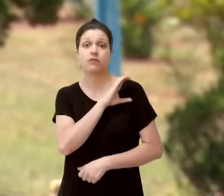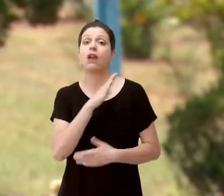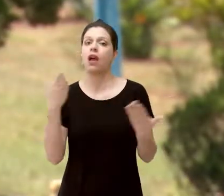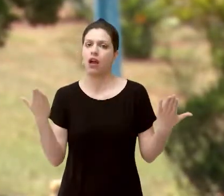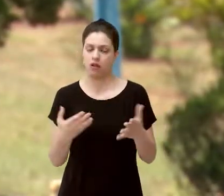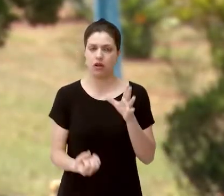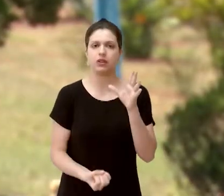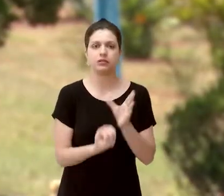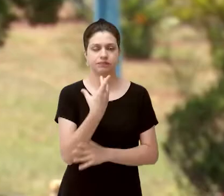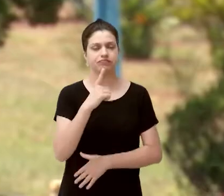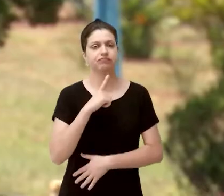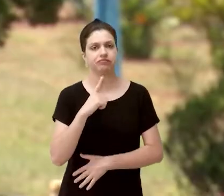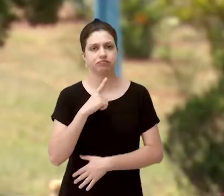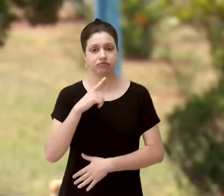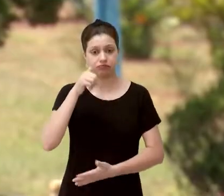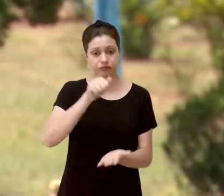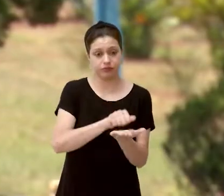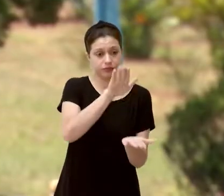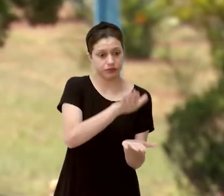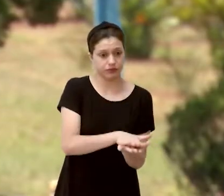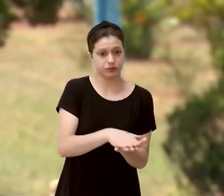fica criada uma multa de R$